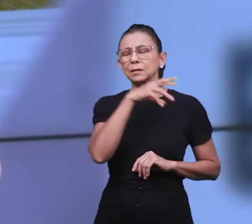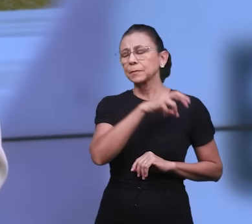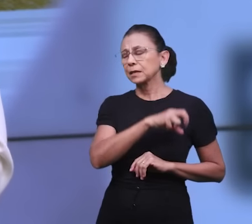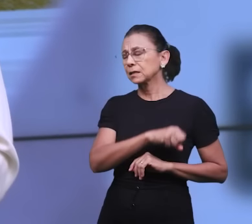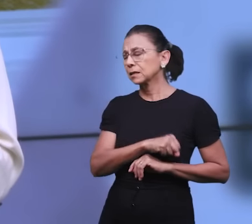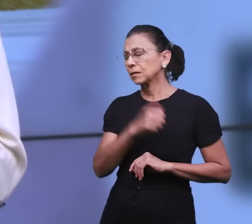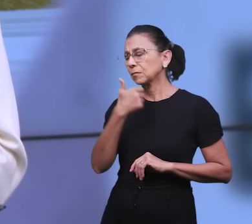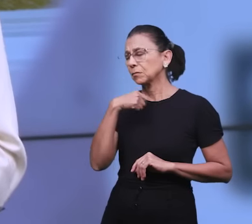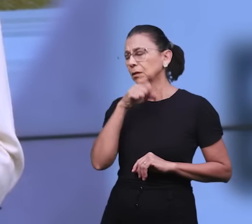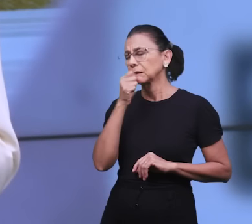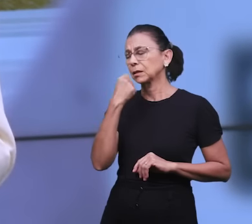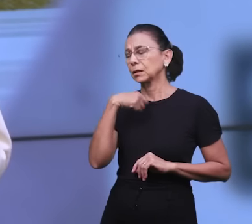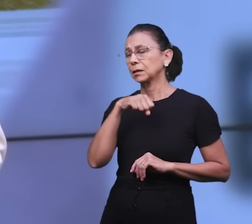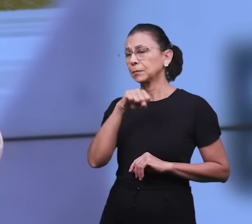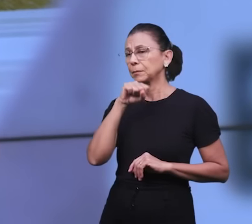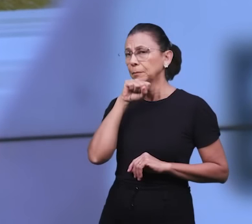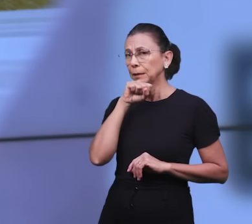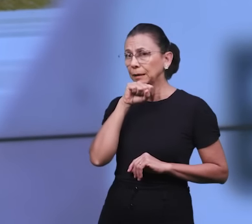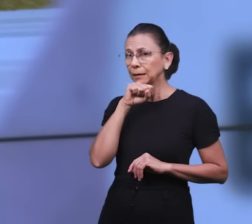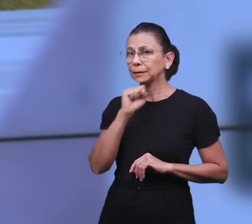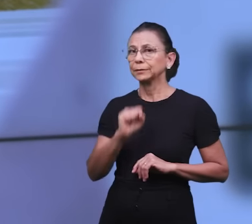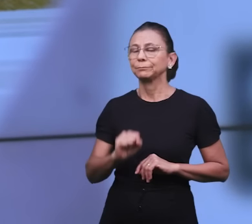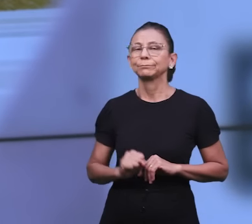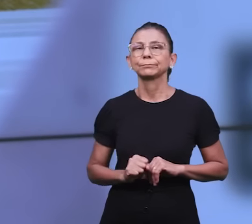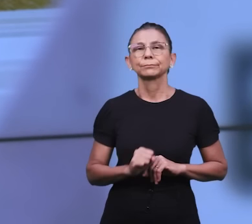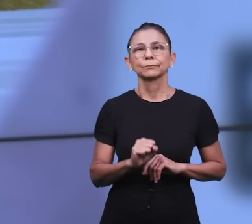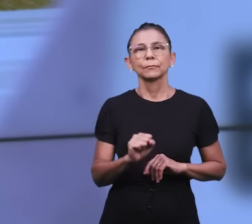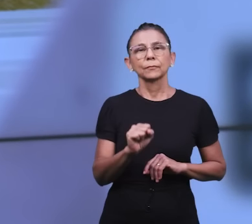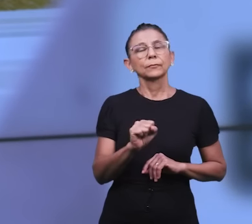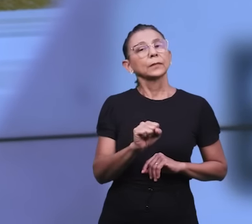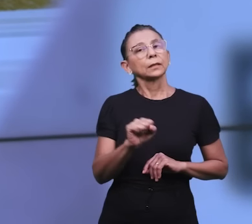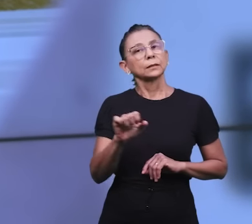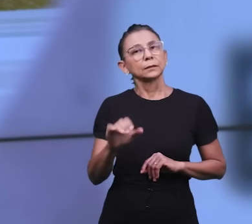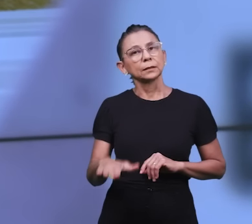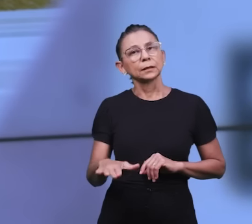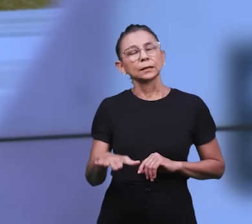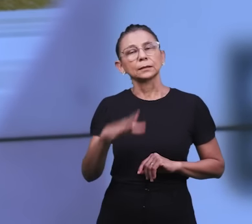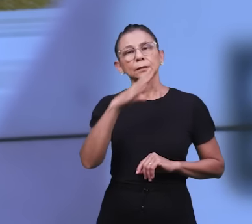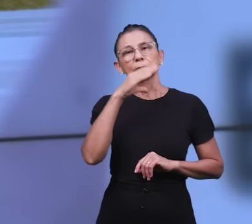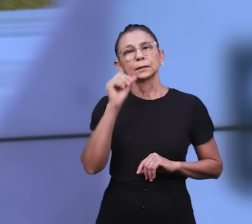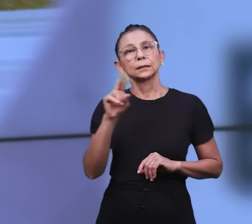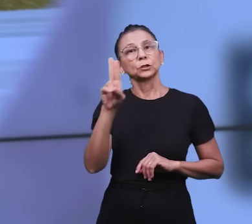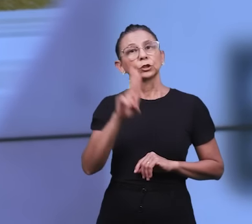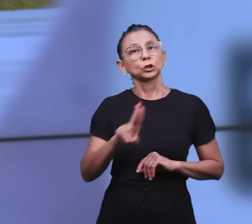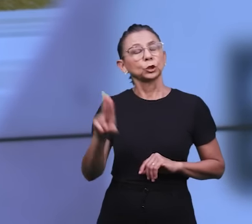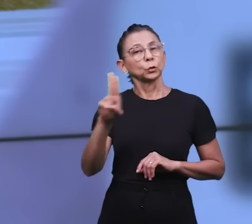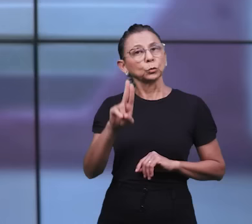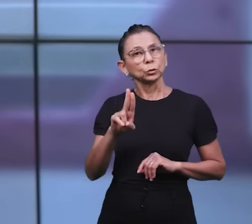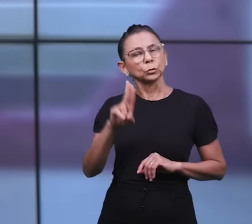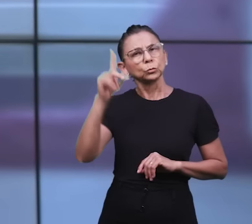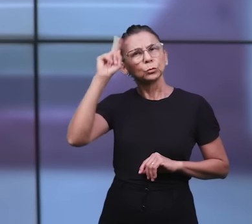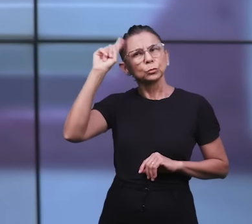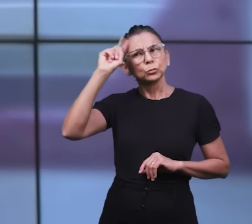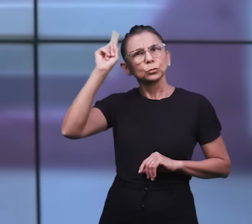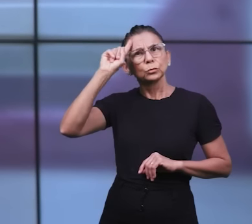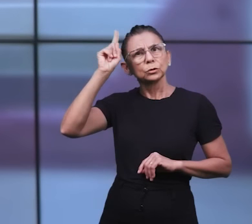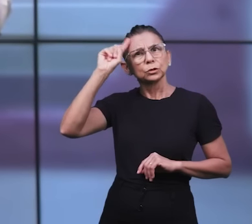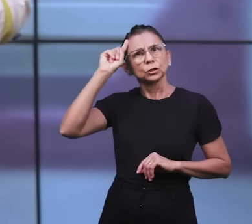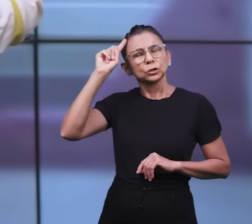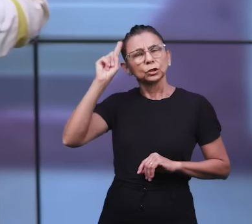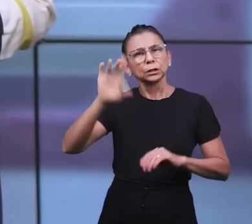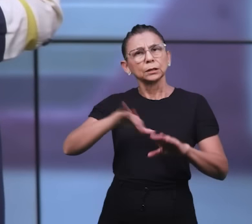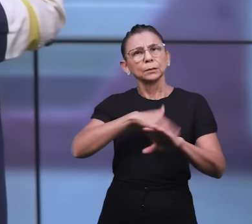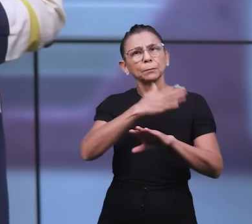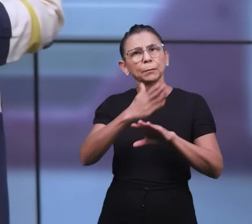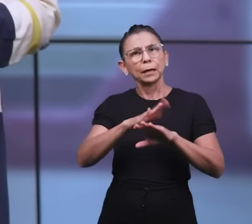muitos pais assim como para muitas crianças e adolescentes que fazem uso excessivo das Telas conversamos